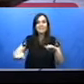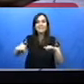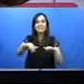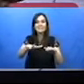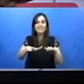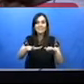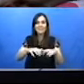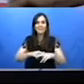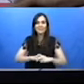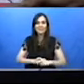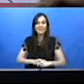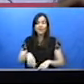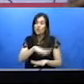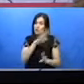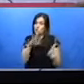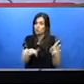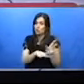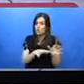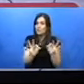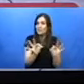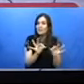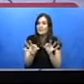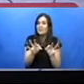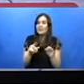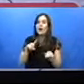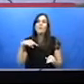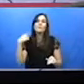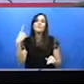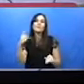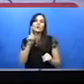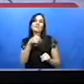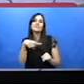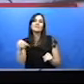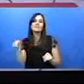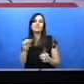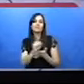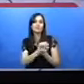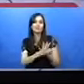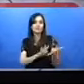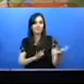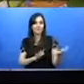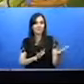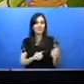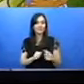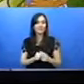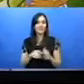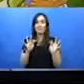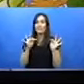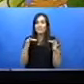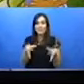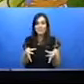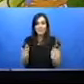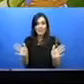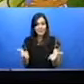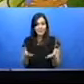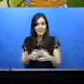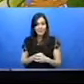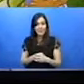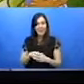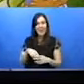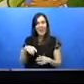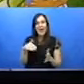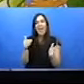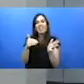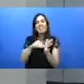se prepararam para acompanhar a próxima semana de atividades. E nós finalizamos por aqui. Até a